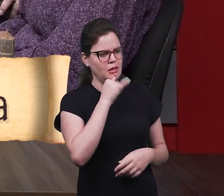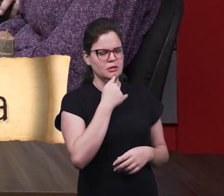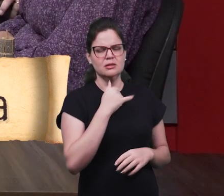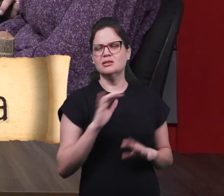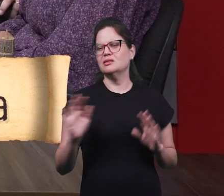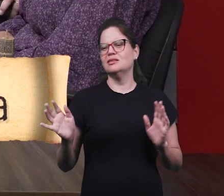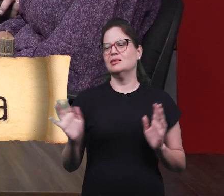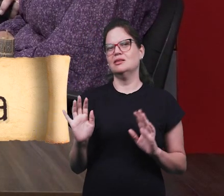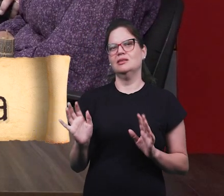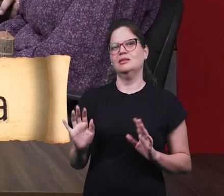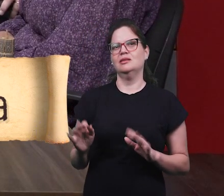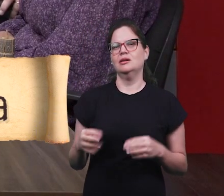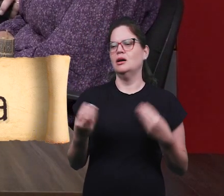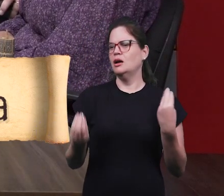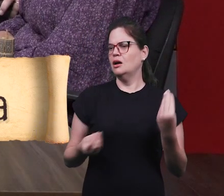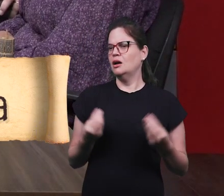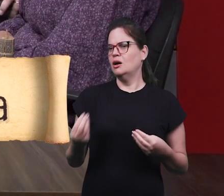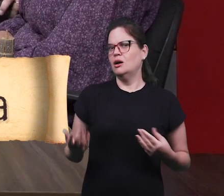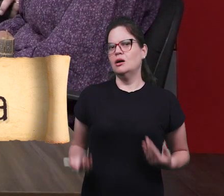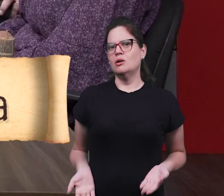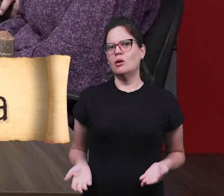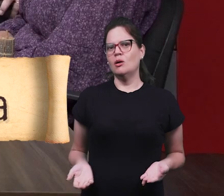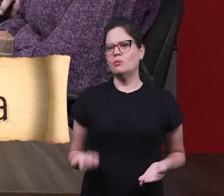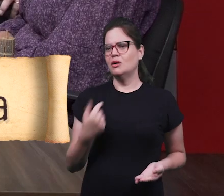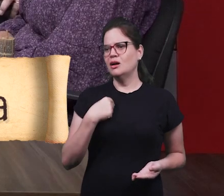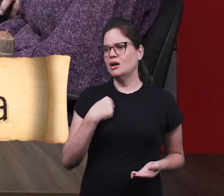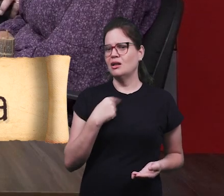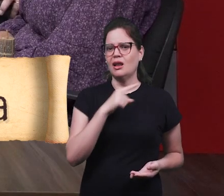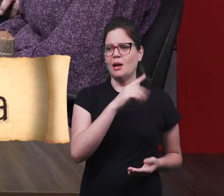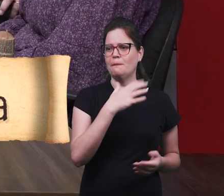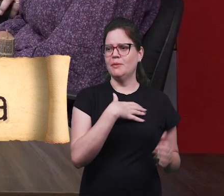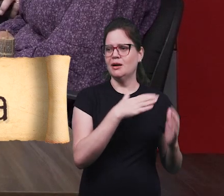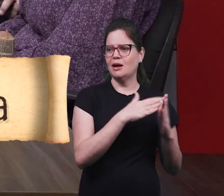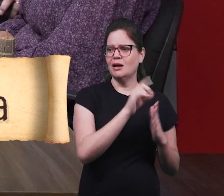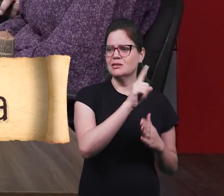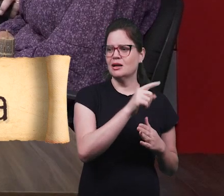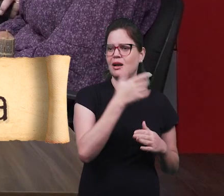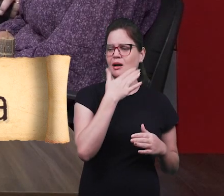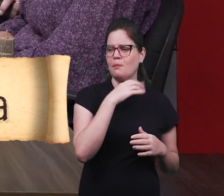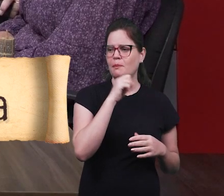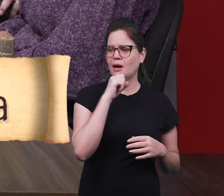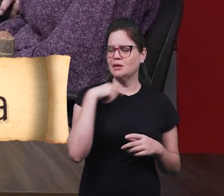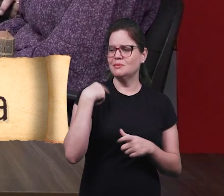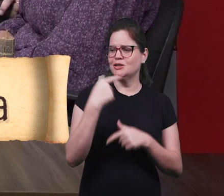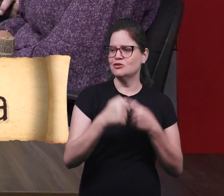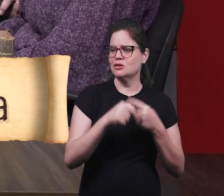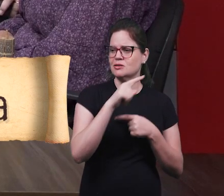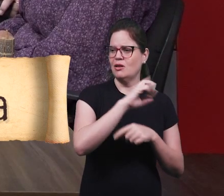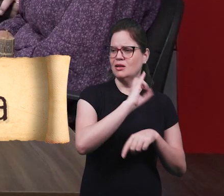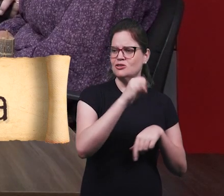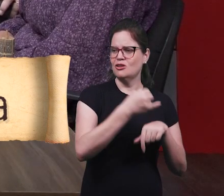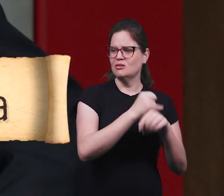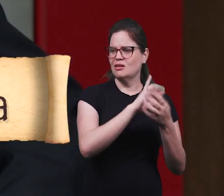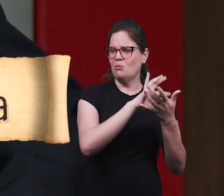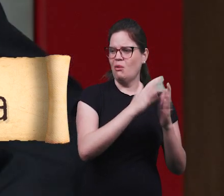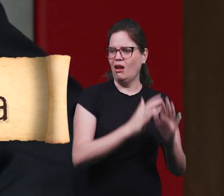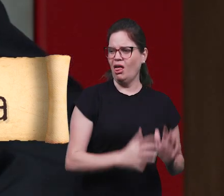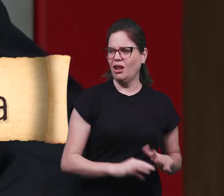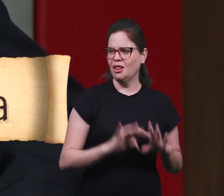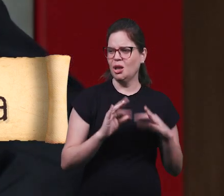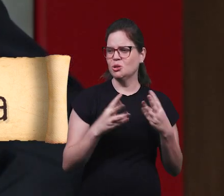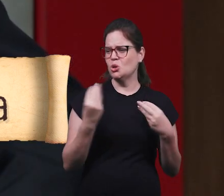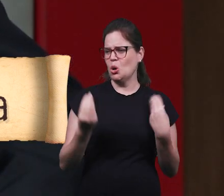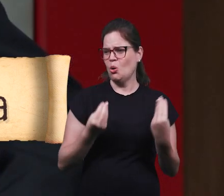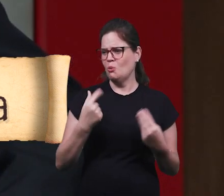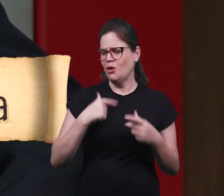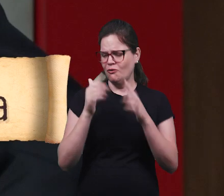estarei triste se a casa dos meus pais está lá em ruínas, né? Então, e ele se comoveu com aquilo